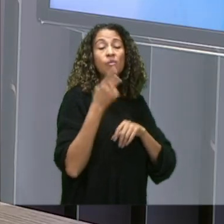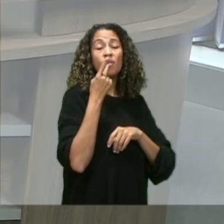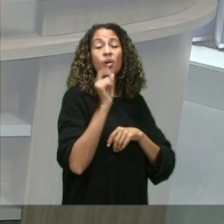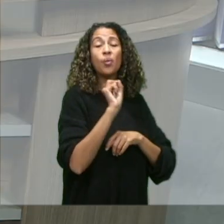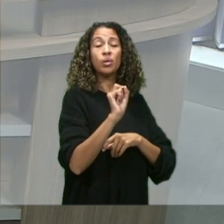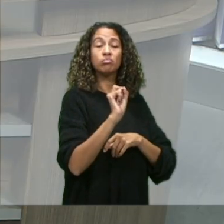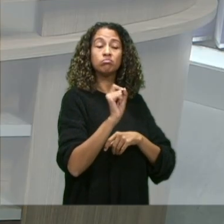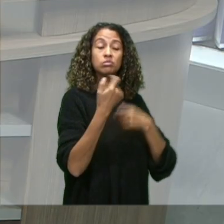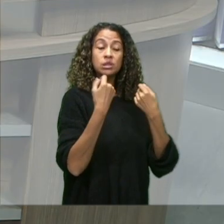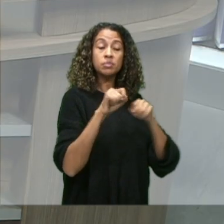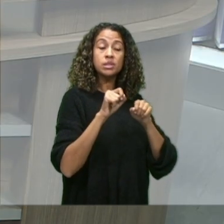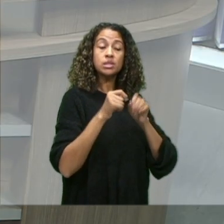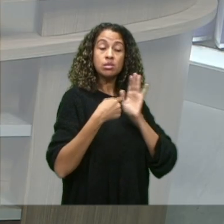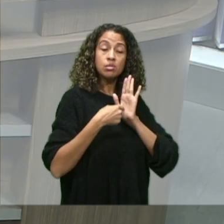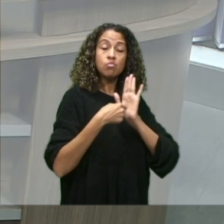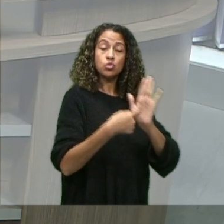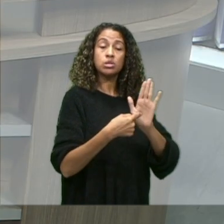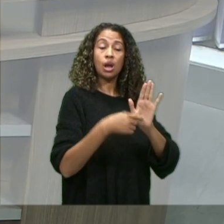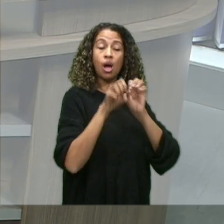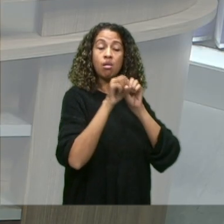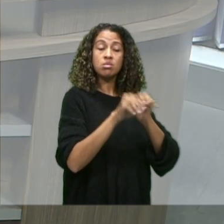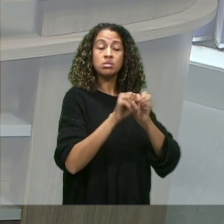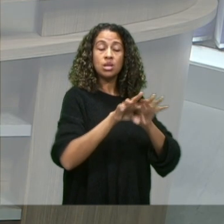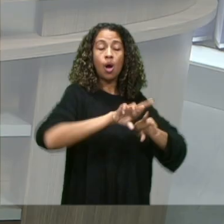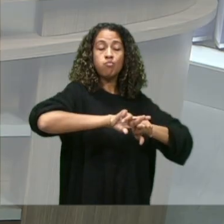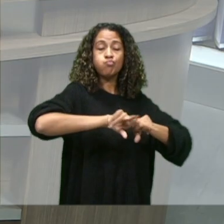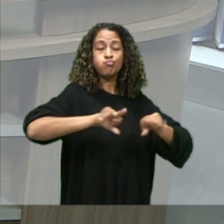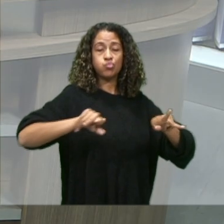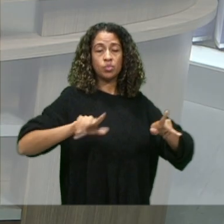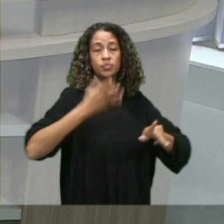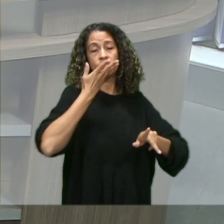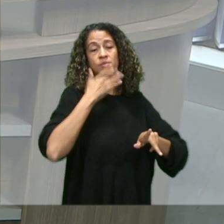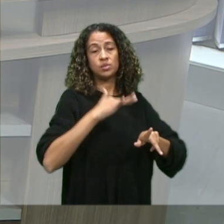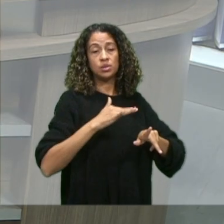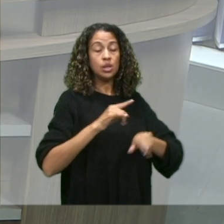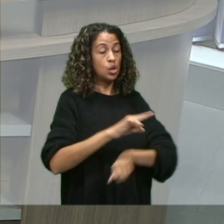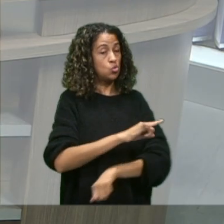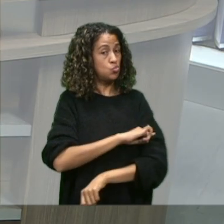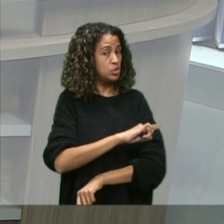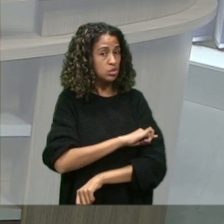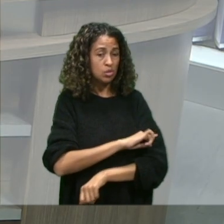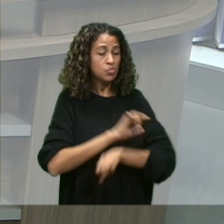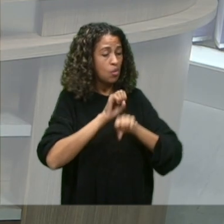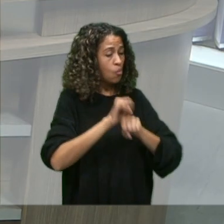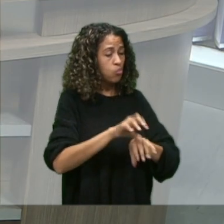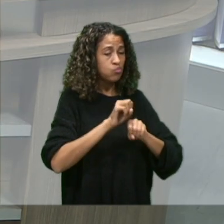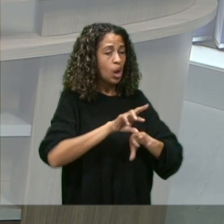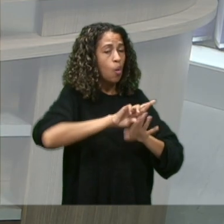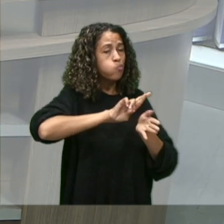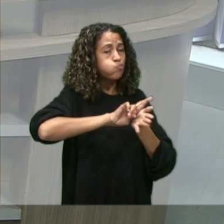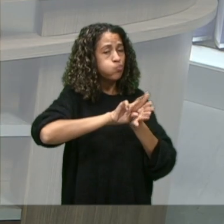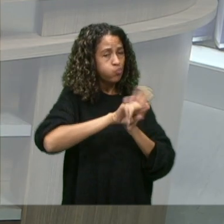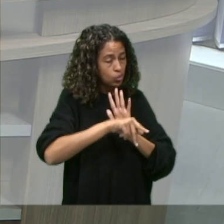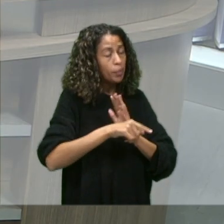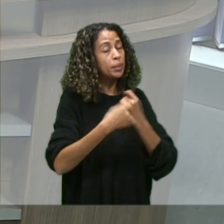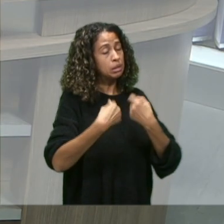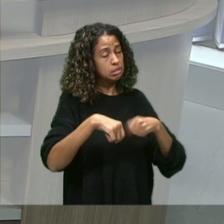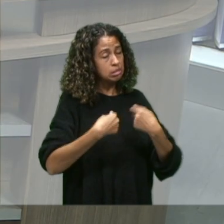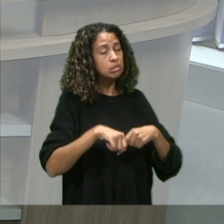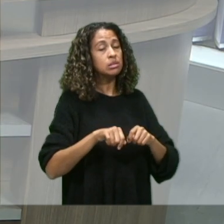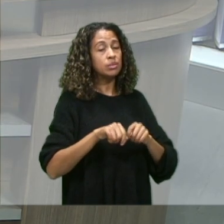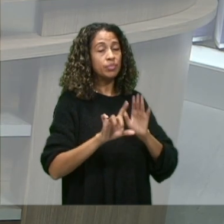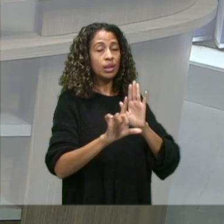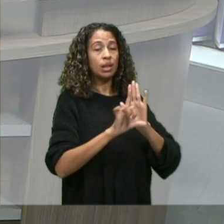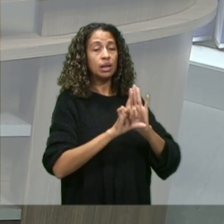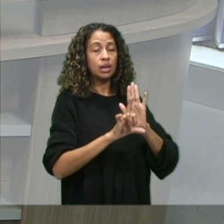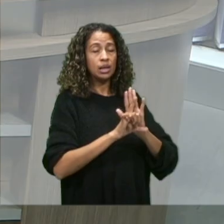que mostrar essas coisas diferentes para as crianças, desde o princípio, né? A